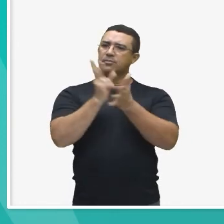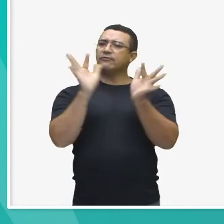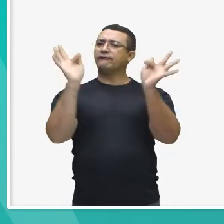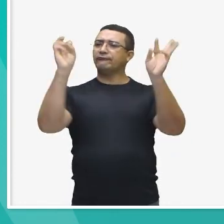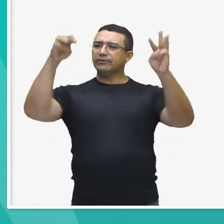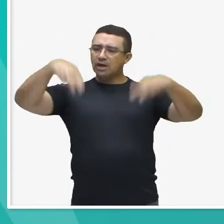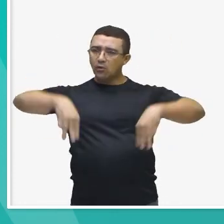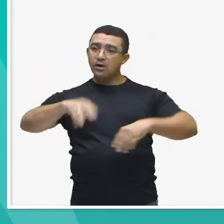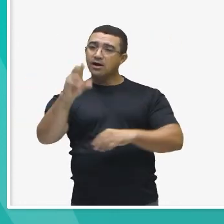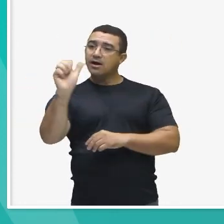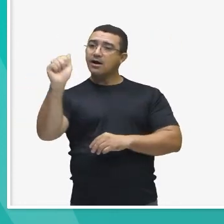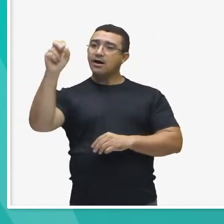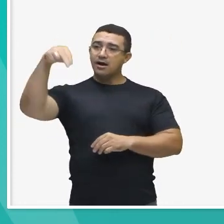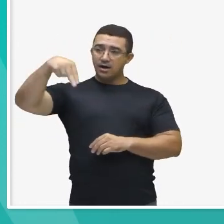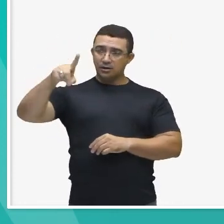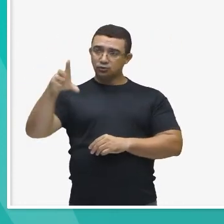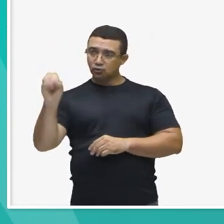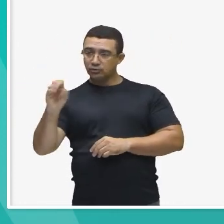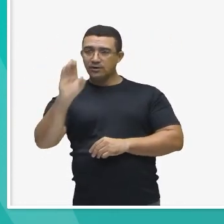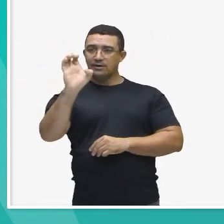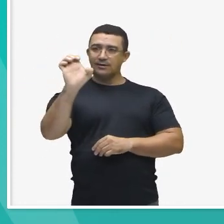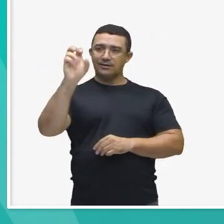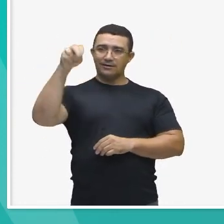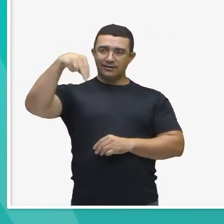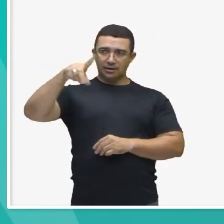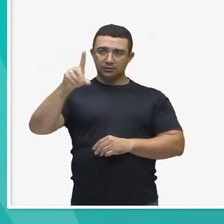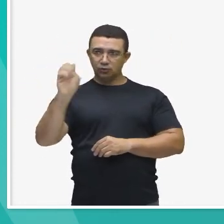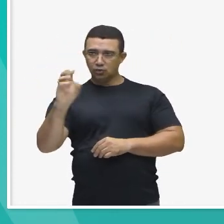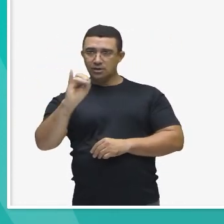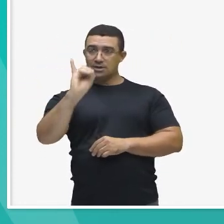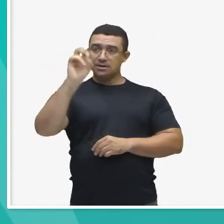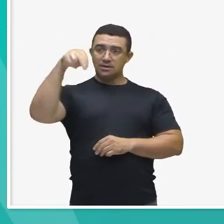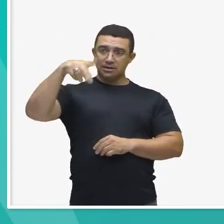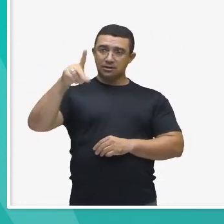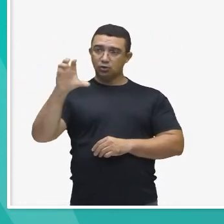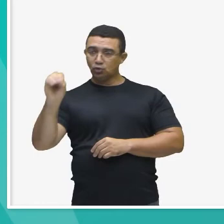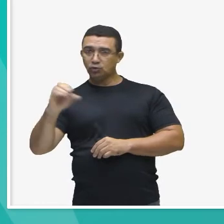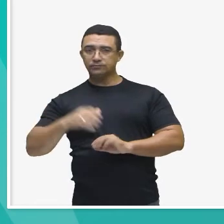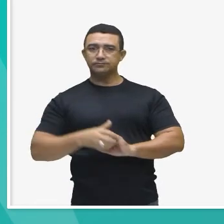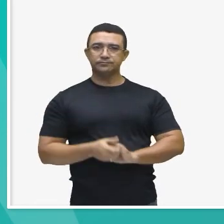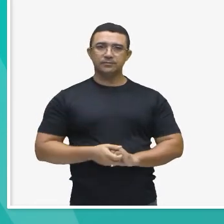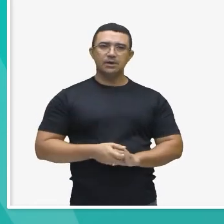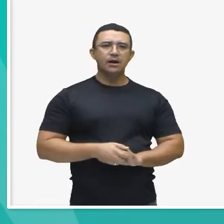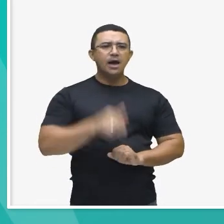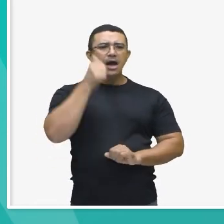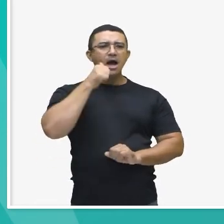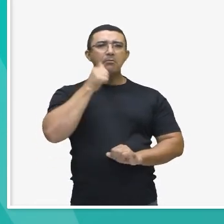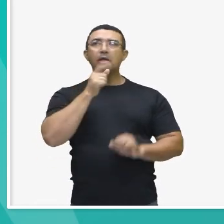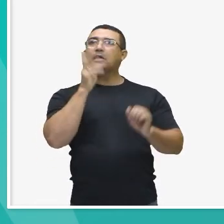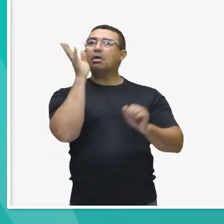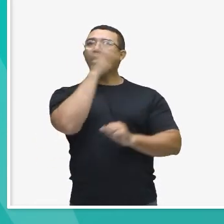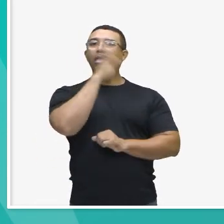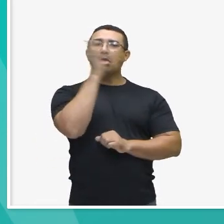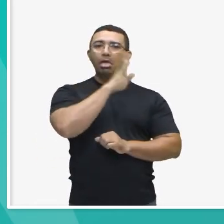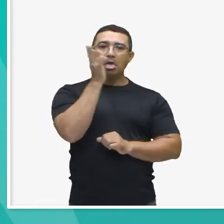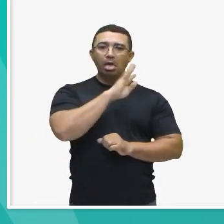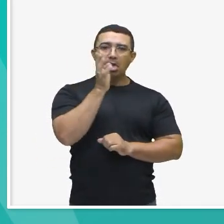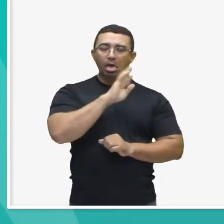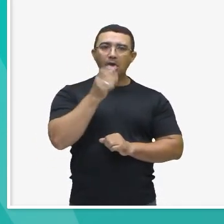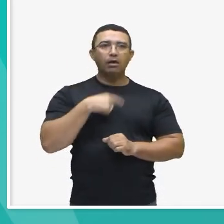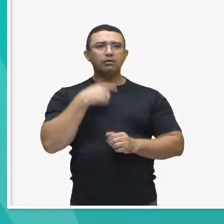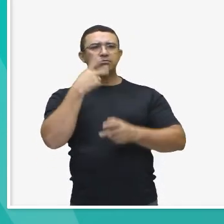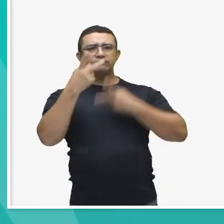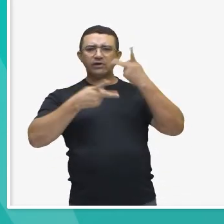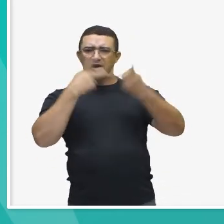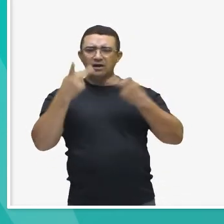endo, indo, não é? Então, a menina desatenta argumentou fazendo-se de boba. Então,